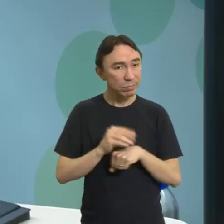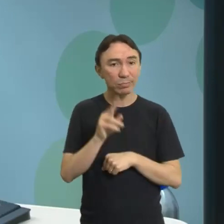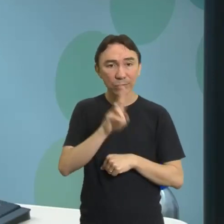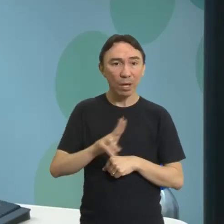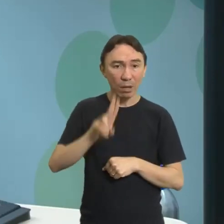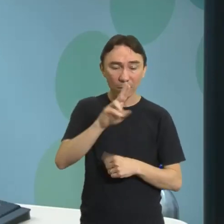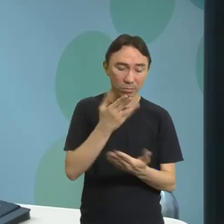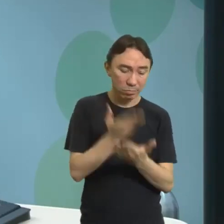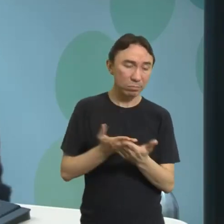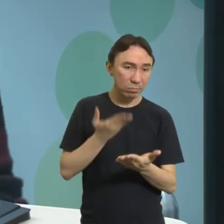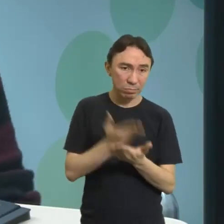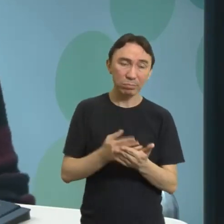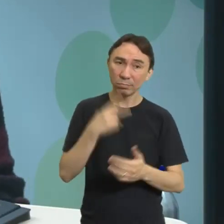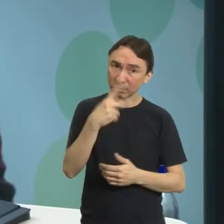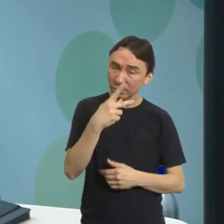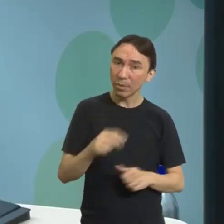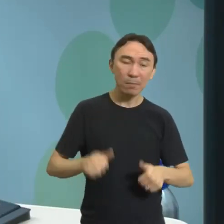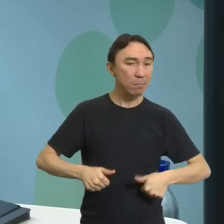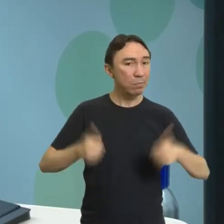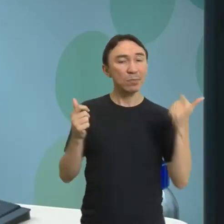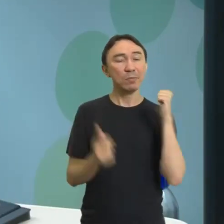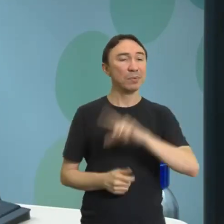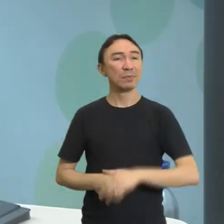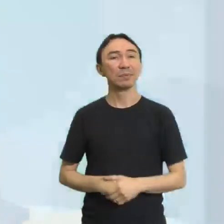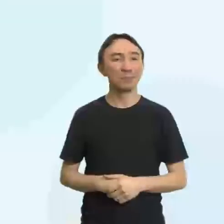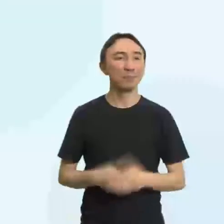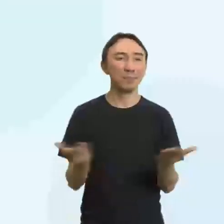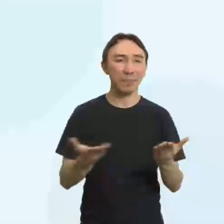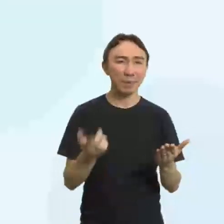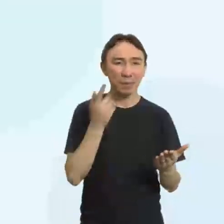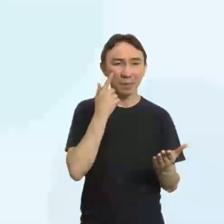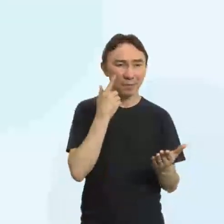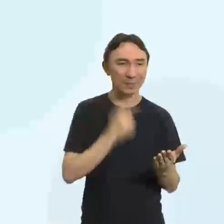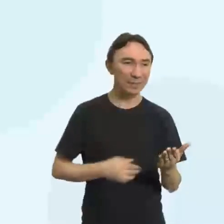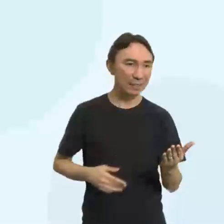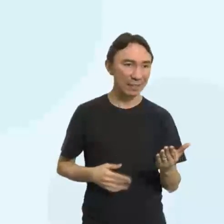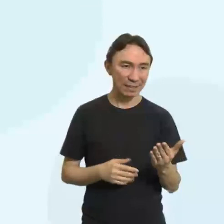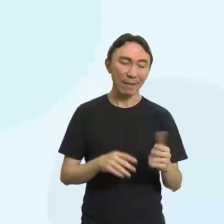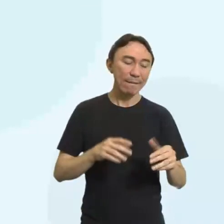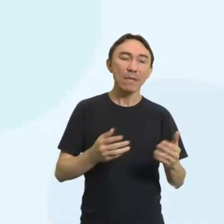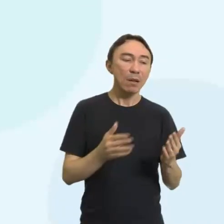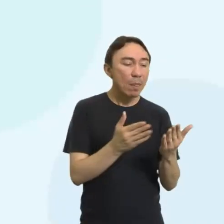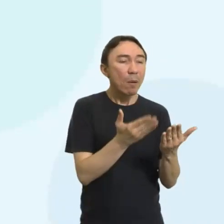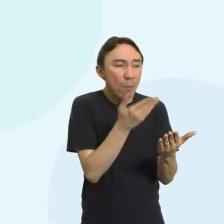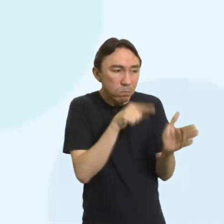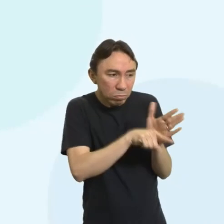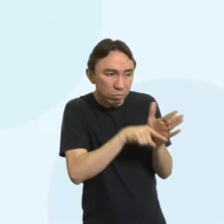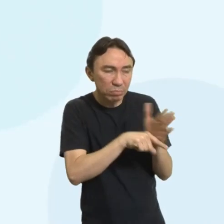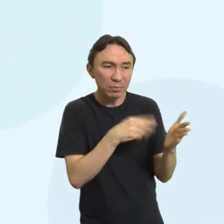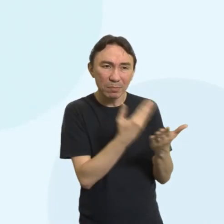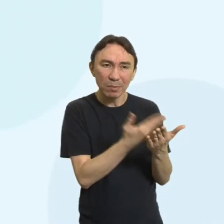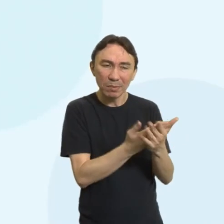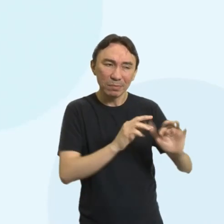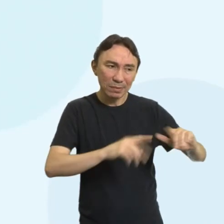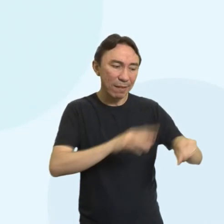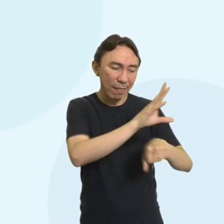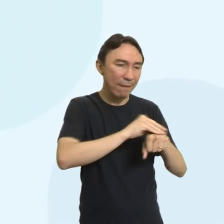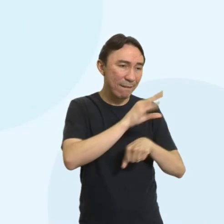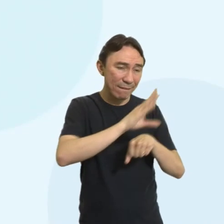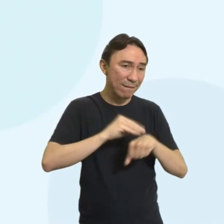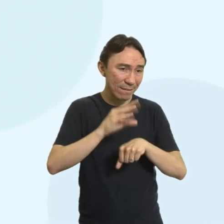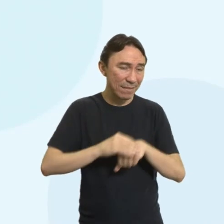produtivo, tá certo? Então, para fechar as nossas referências, só para ficar aí na tela, Muito obrigada, nós traremos aqui as